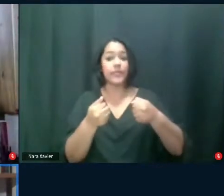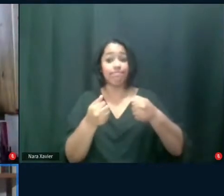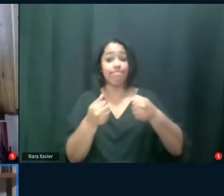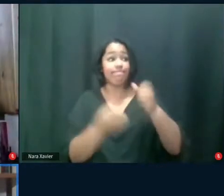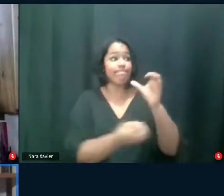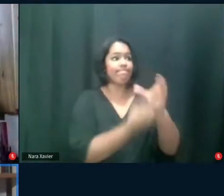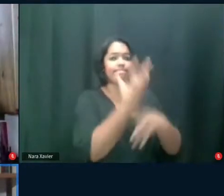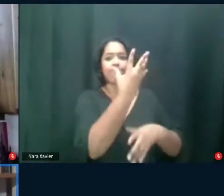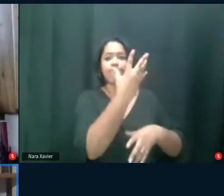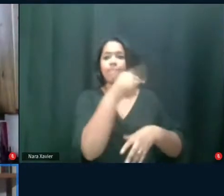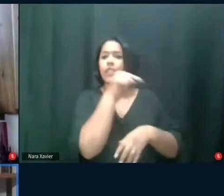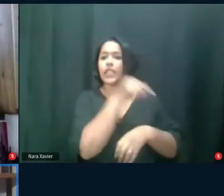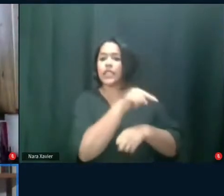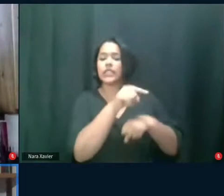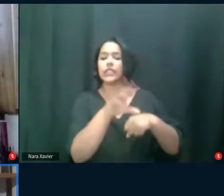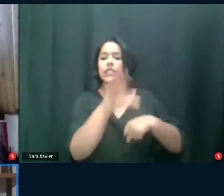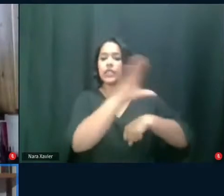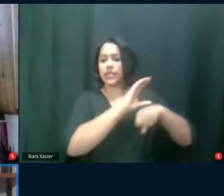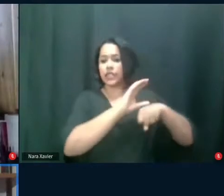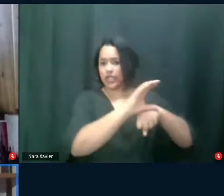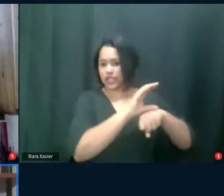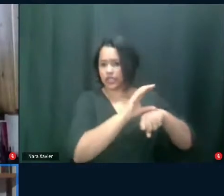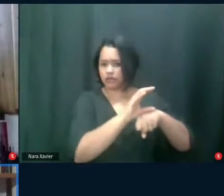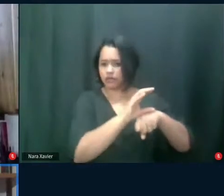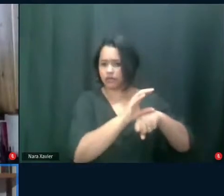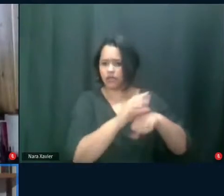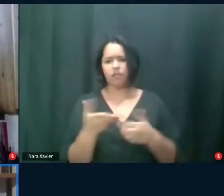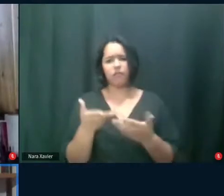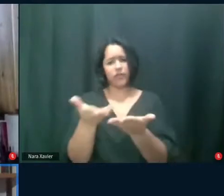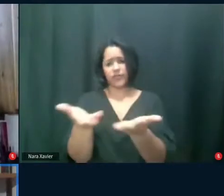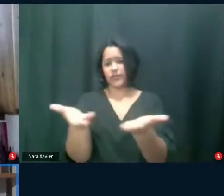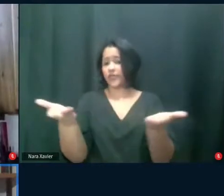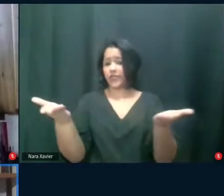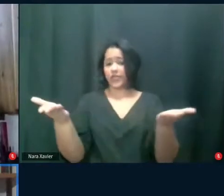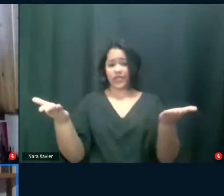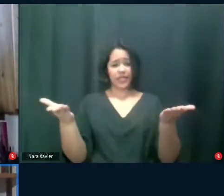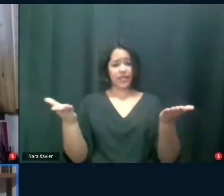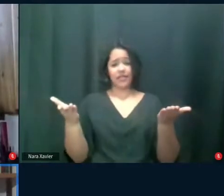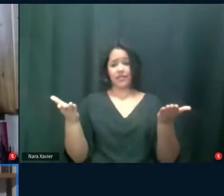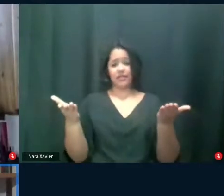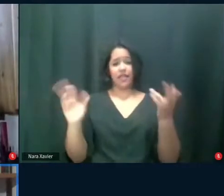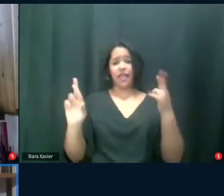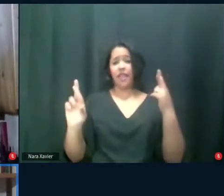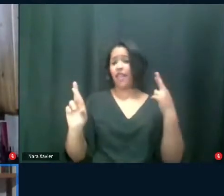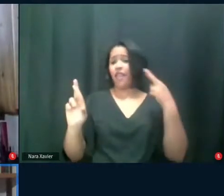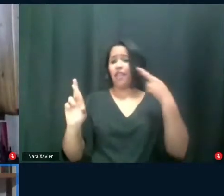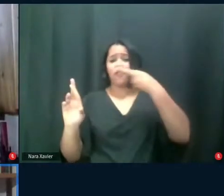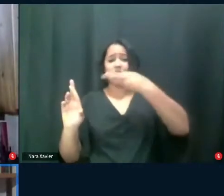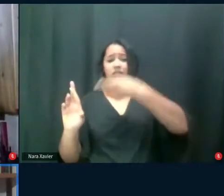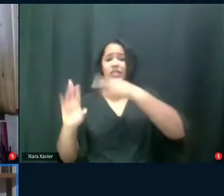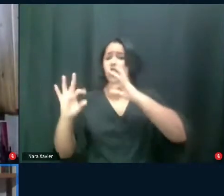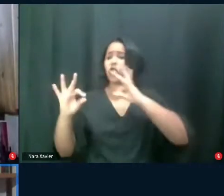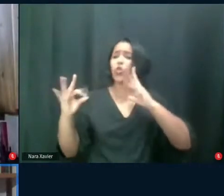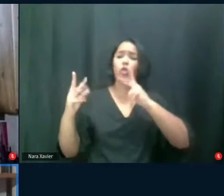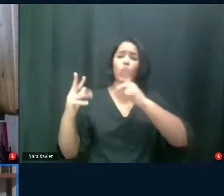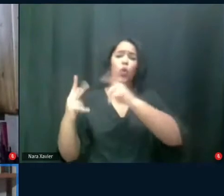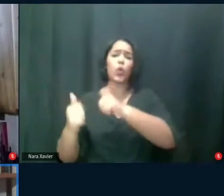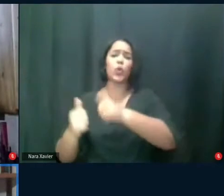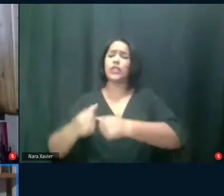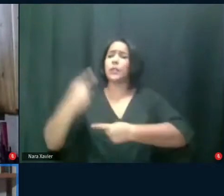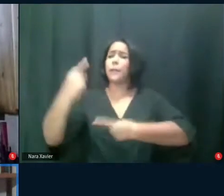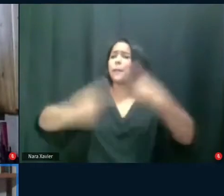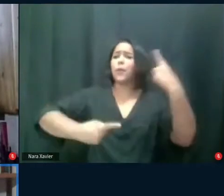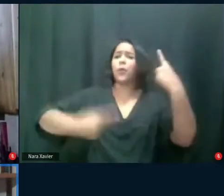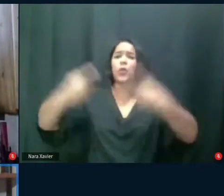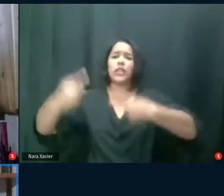criar esses centros, né? Vocês são, gente, uma referência para todas as políticas linguísticas que